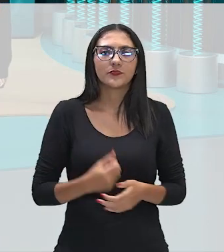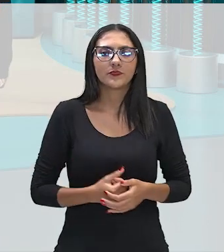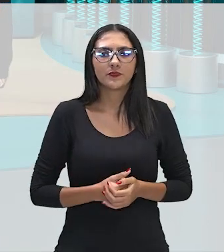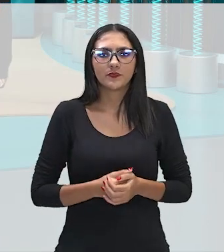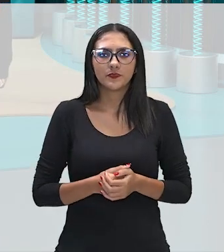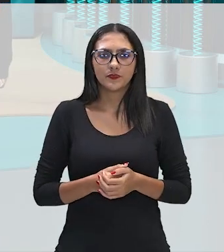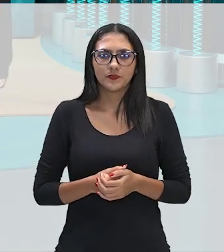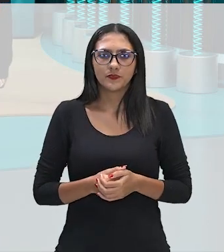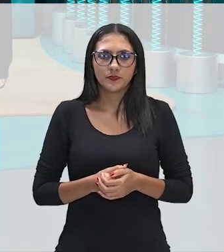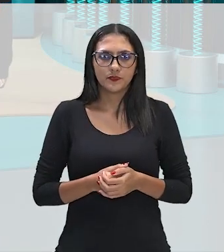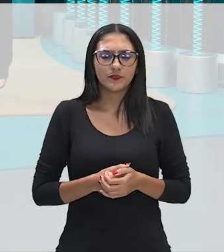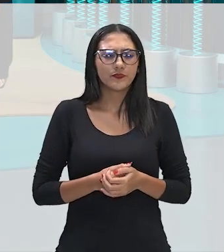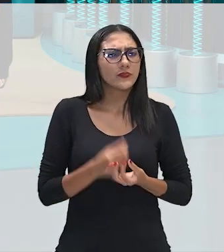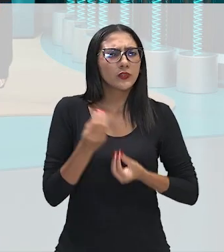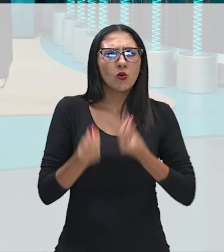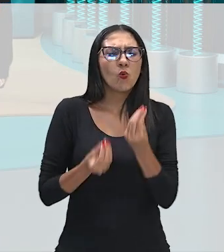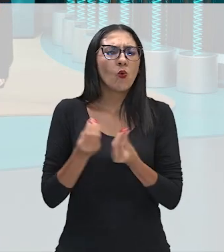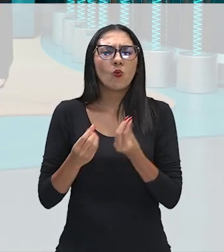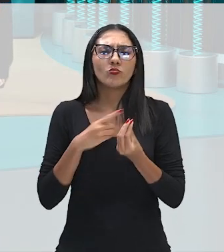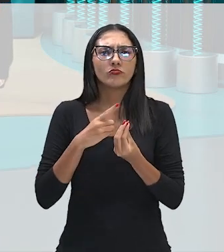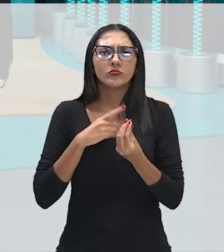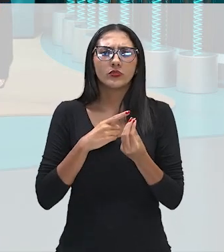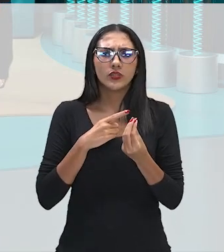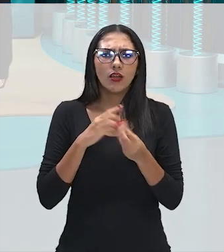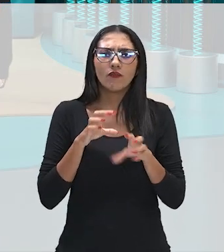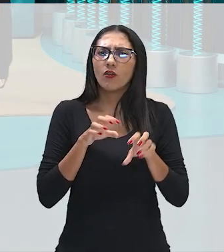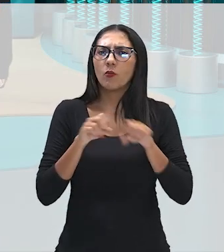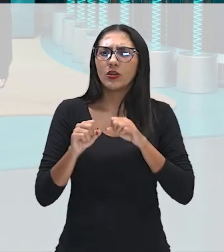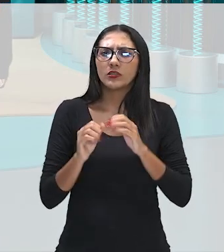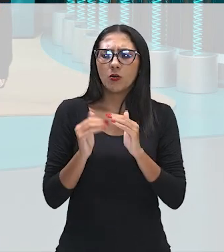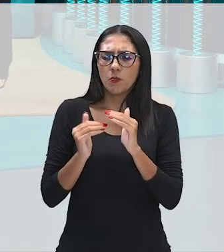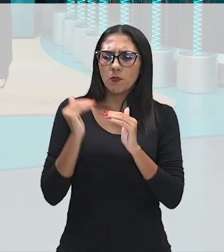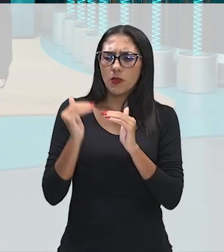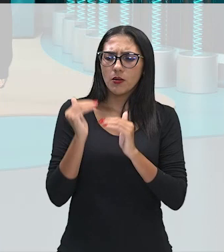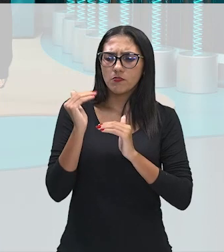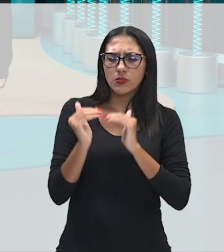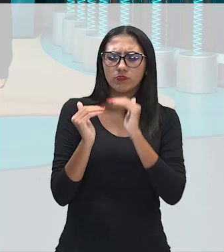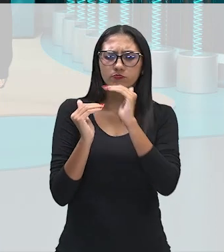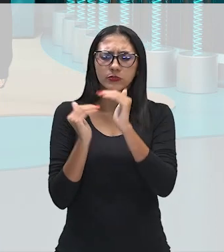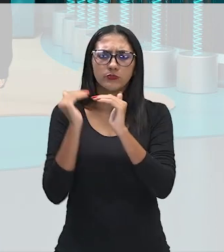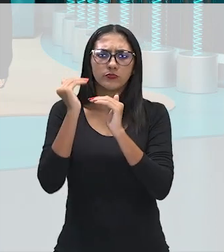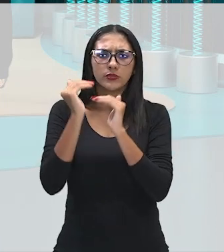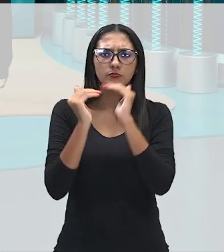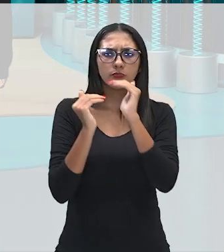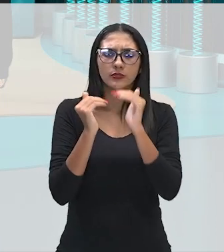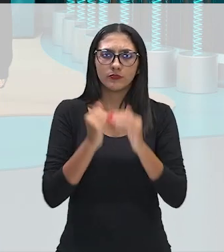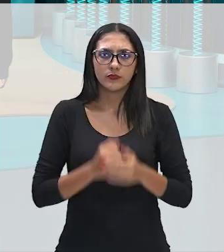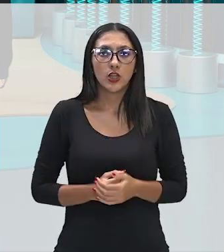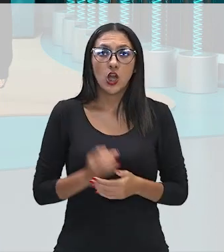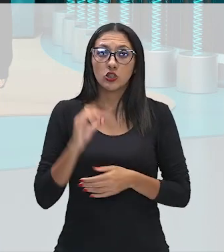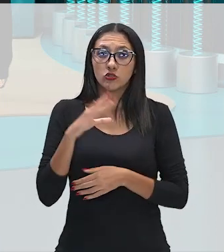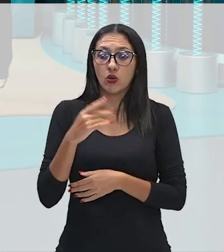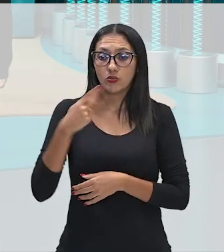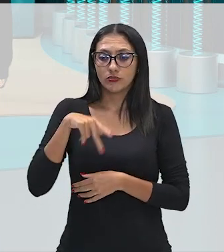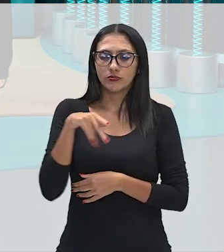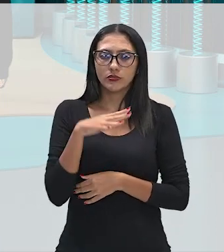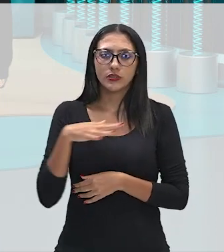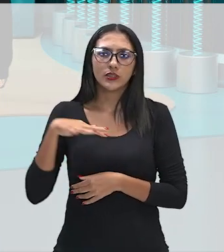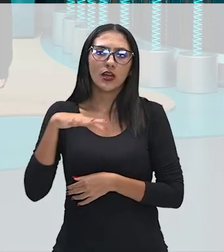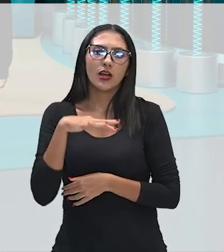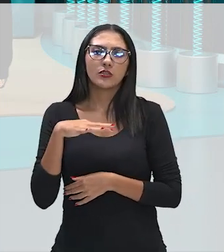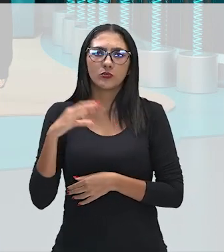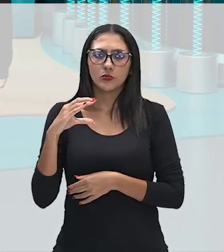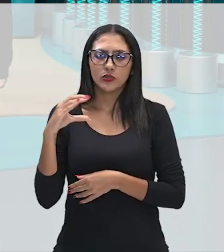sobre a graduação no Muay Thai, essa graduação ela só existe aqui no Ocidente. Lá, né,